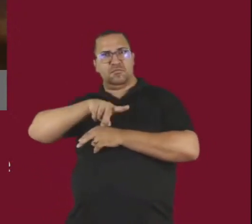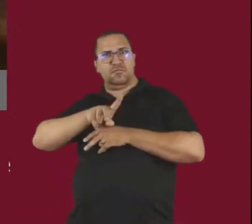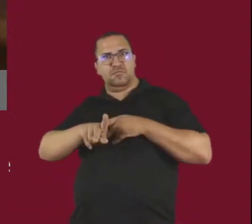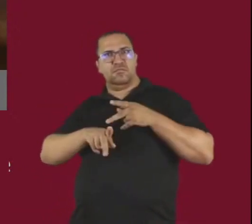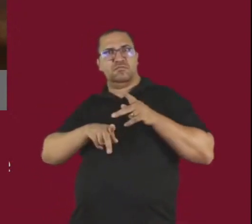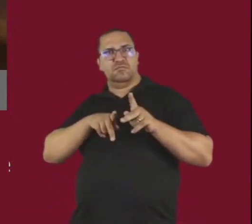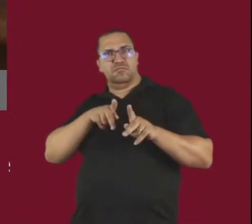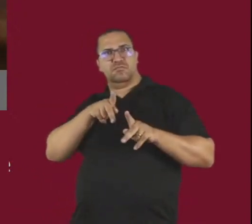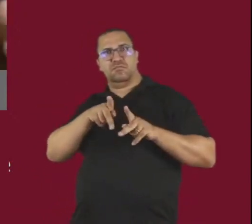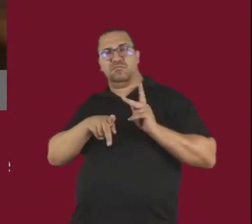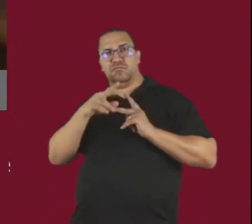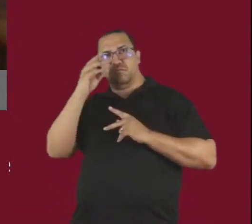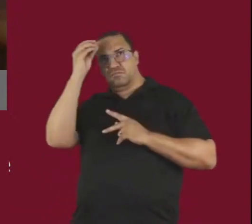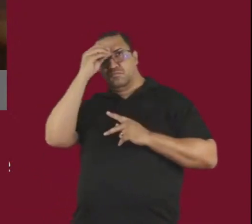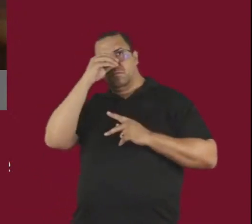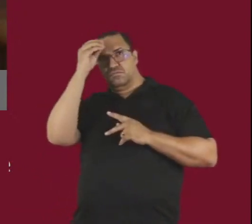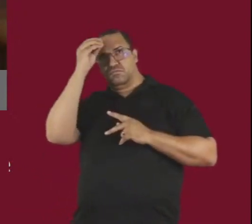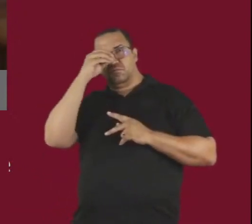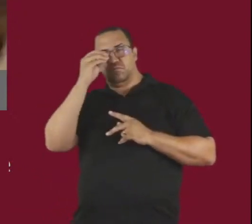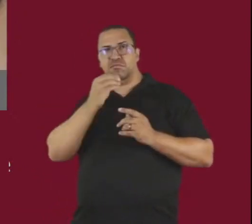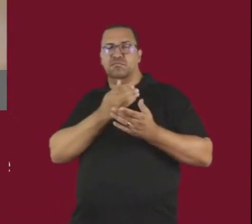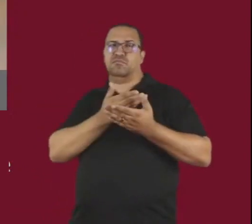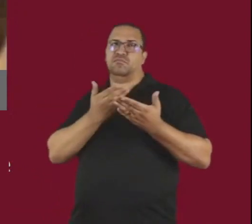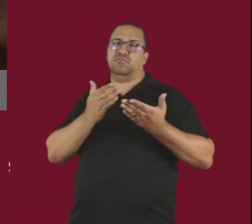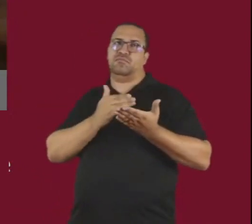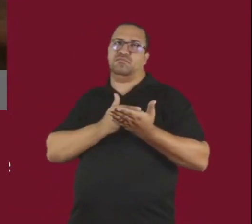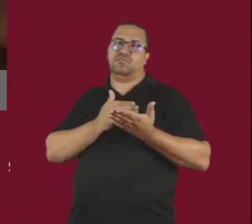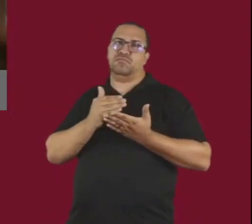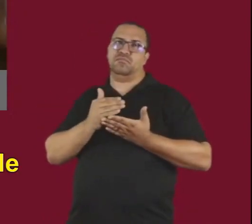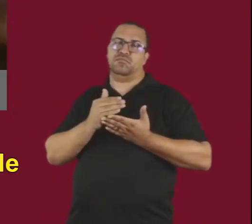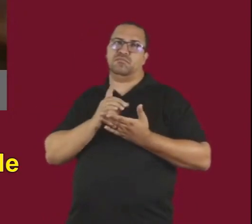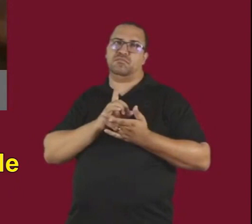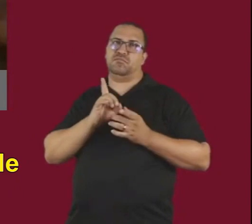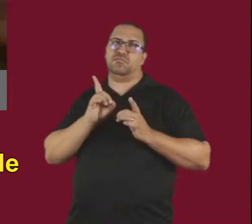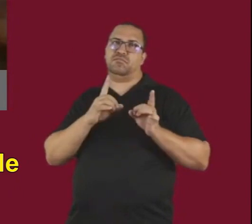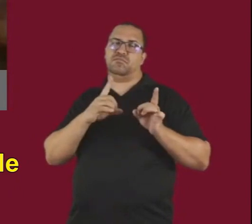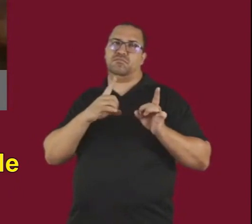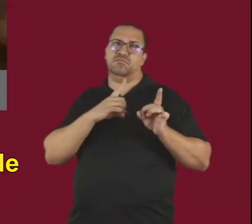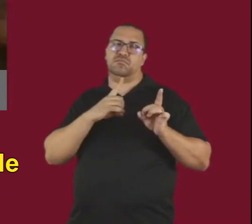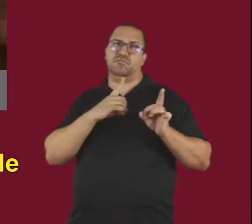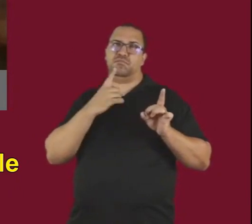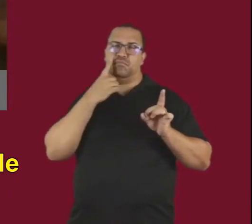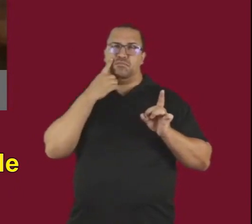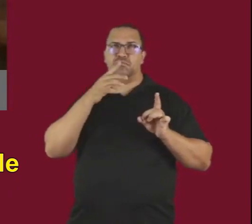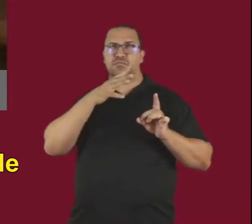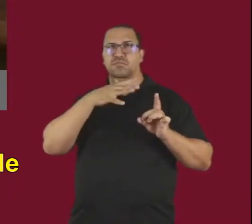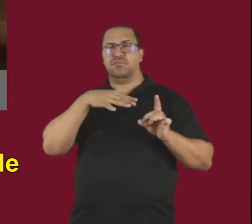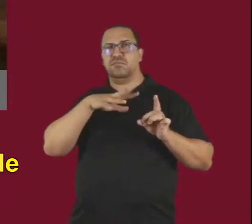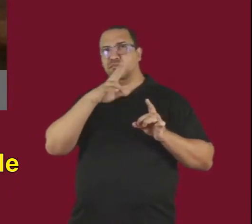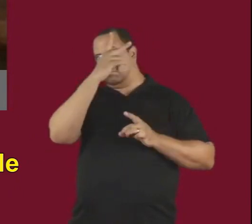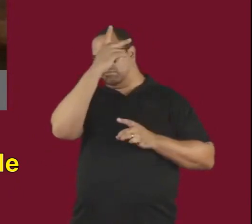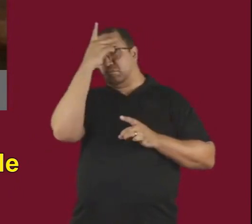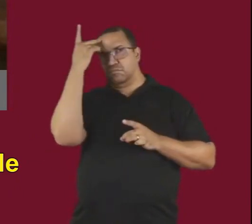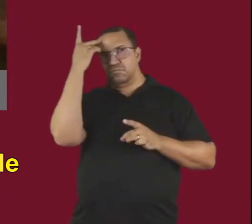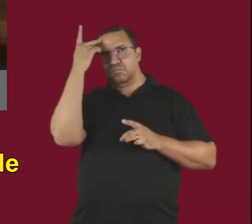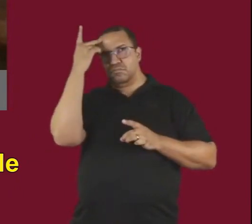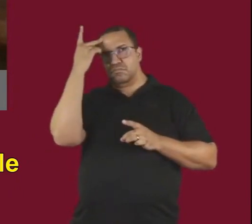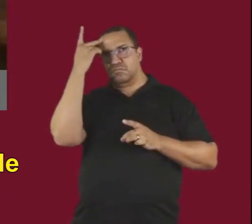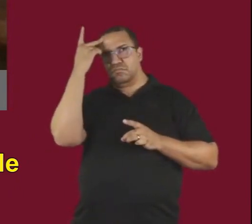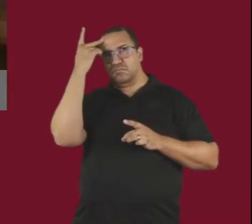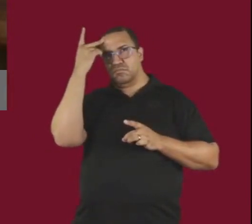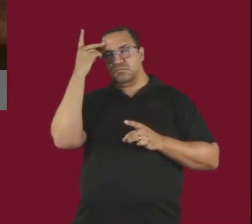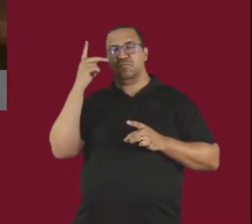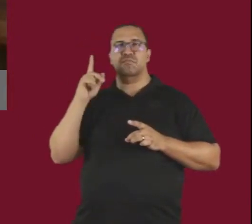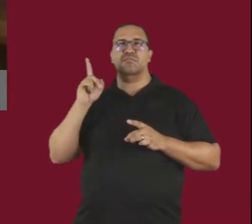Dos mais frágeis, porque que já começaram, né? Como a massa de pessoas da América Central que tentou ir para os Estados